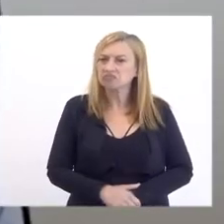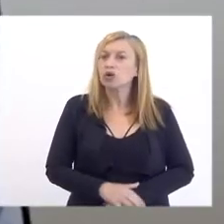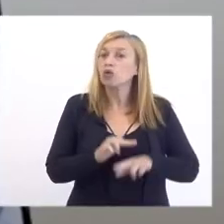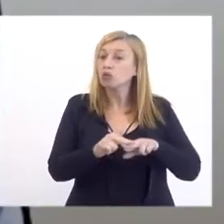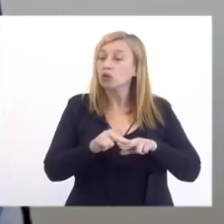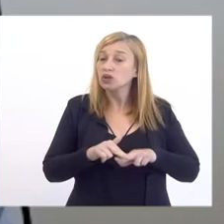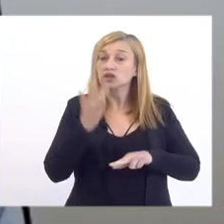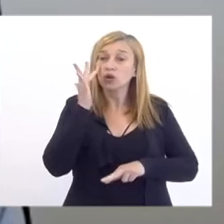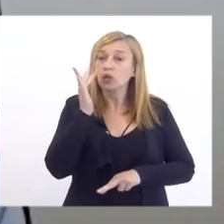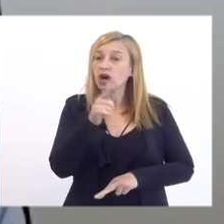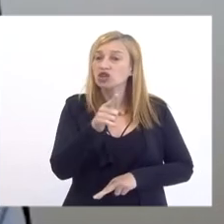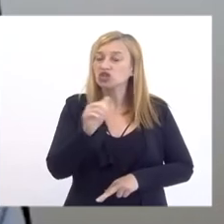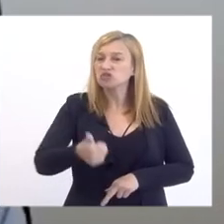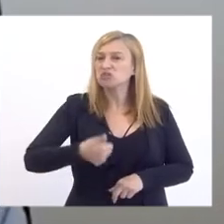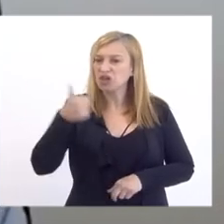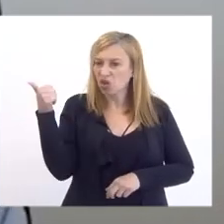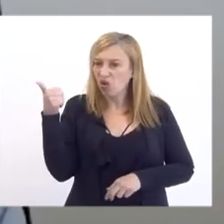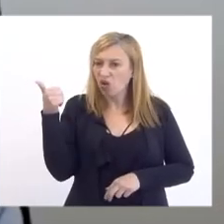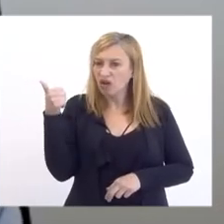isso que eu acho que